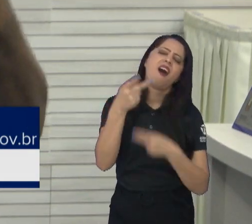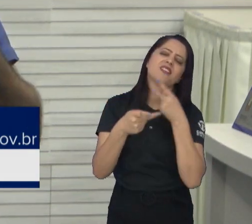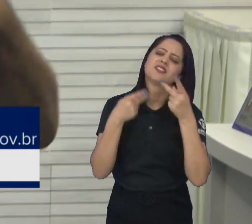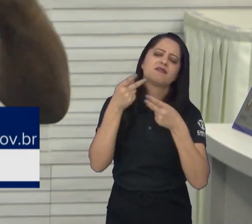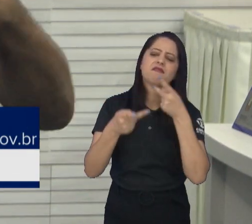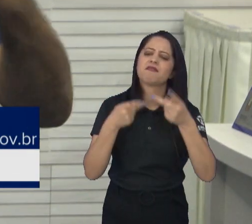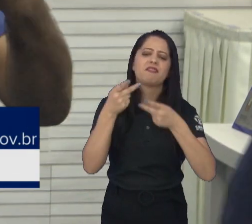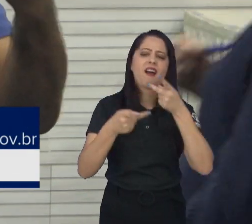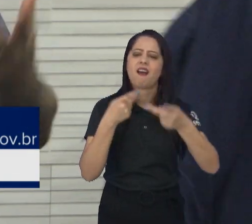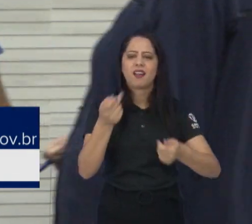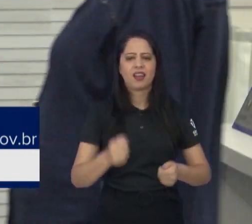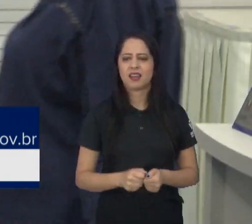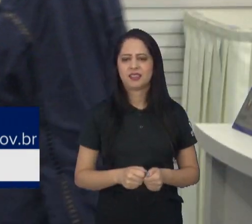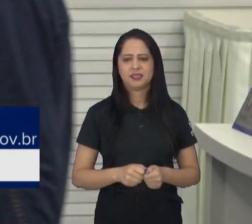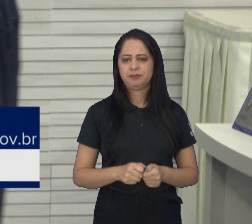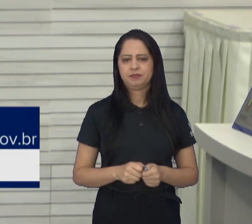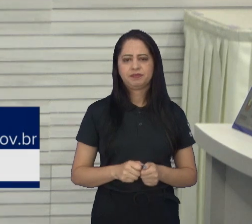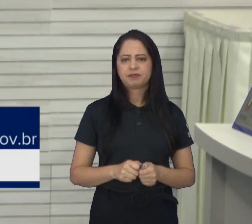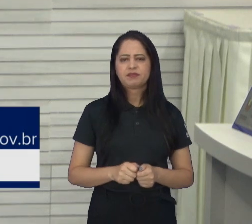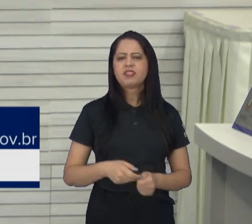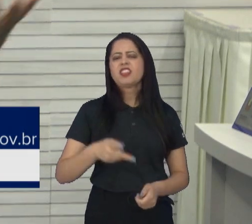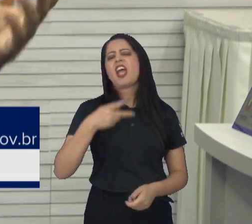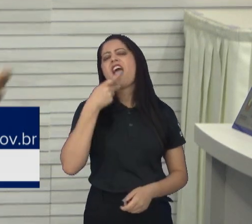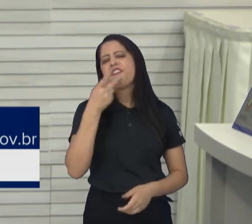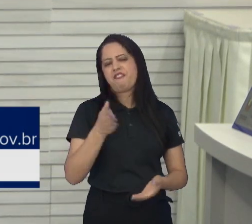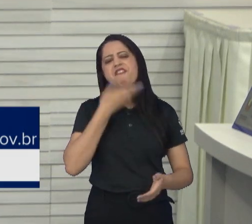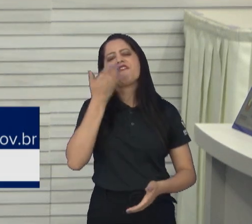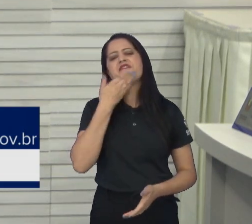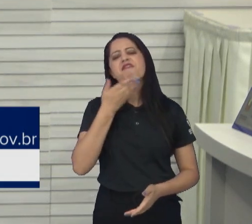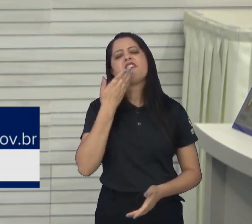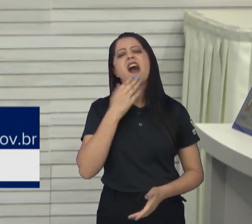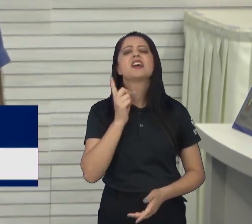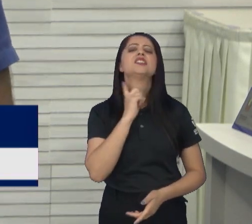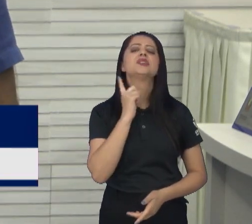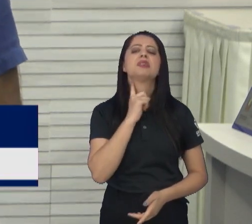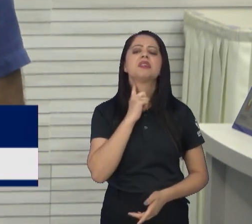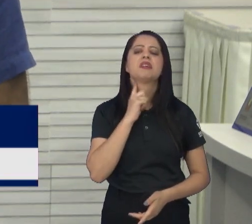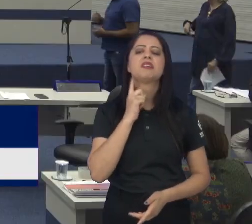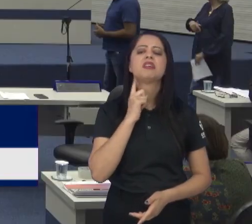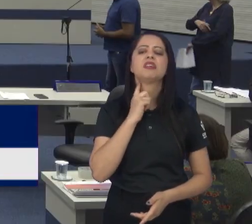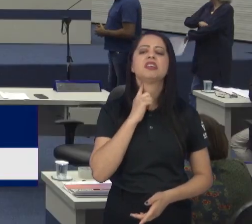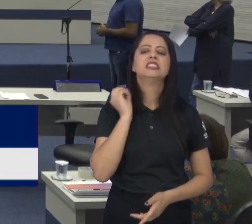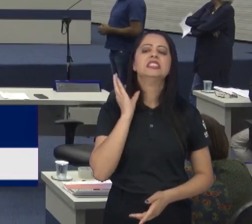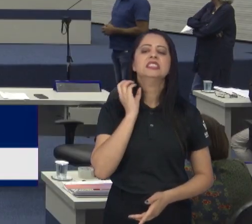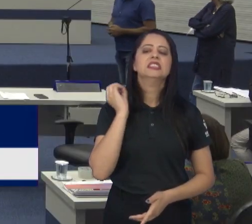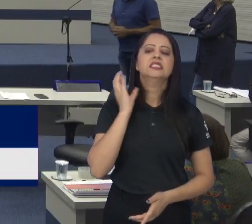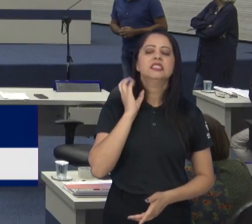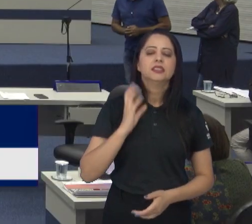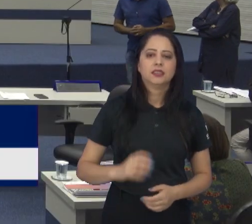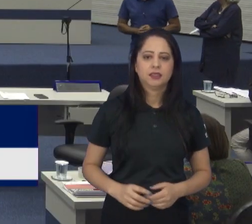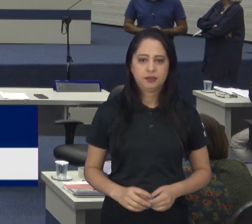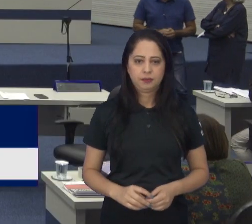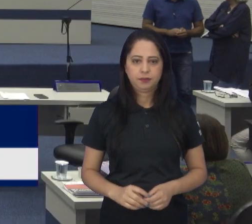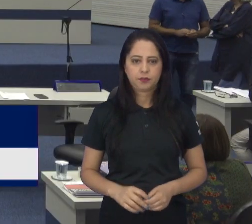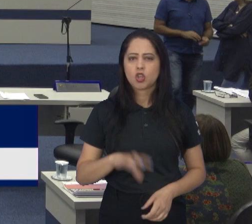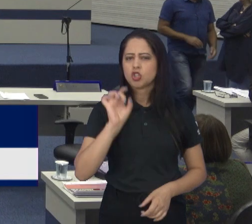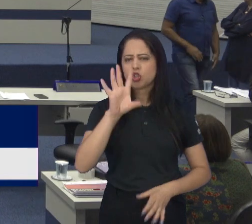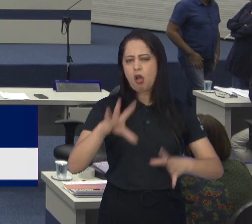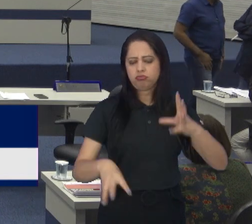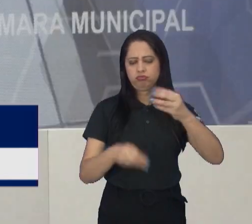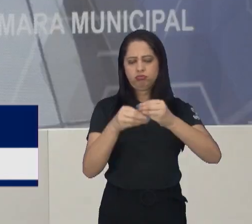ali, não é? Exaltar a jugular falando bonito para a torcida, vereadora. Obrigado, vereador. Senhor presidente, para concluir